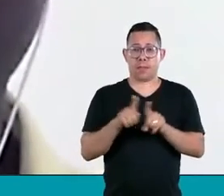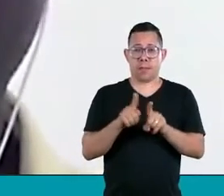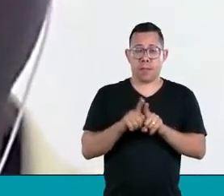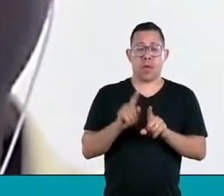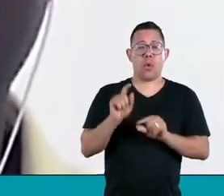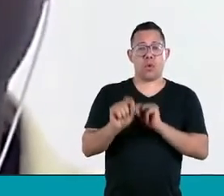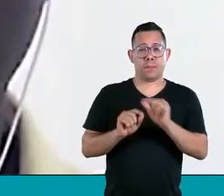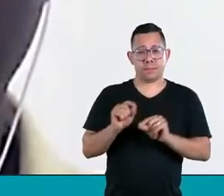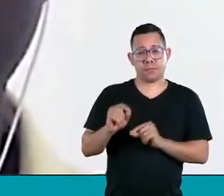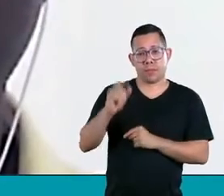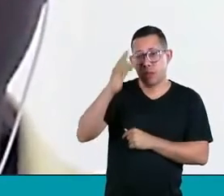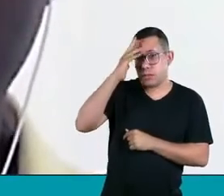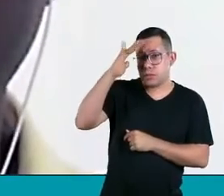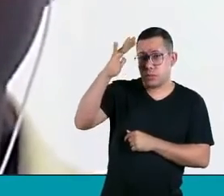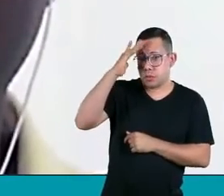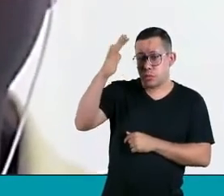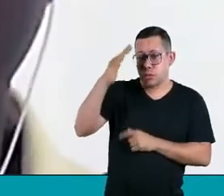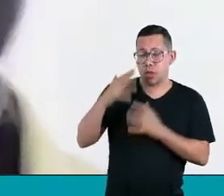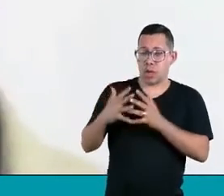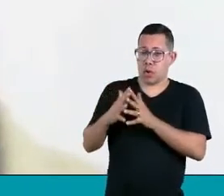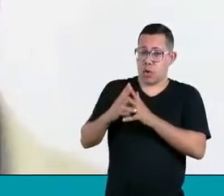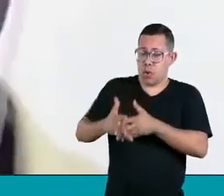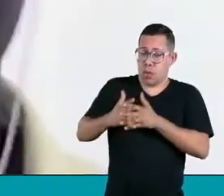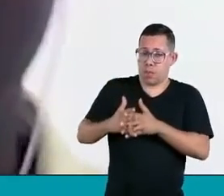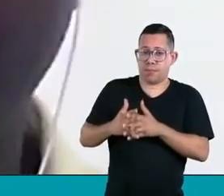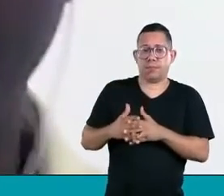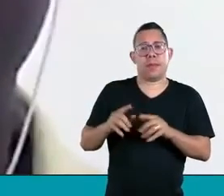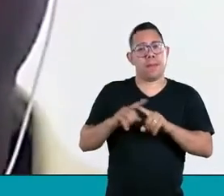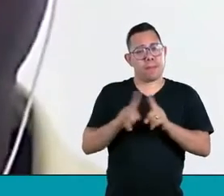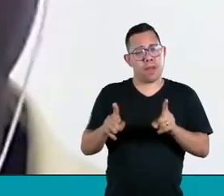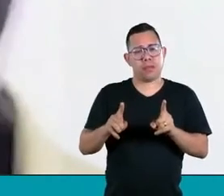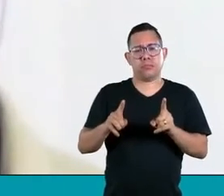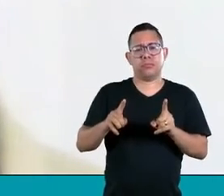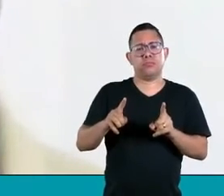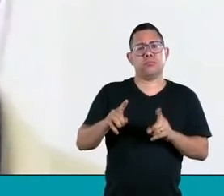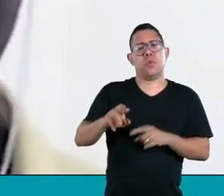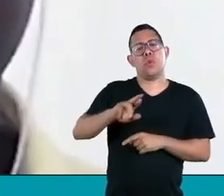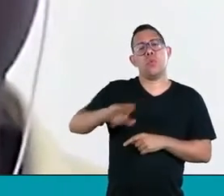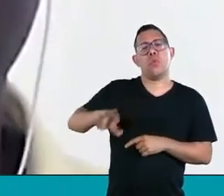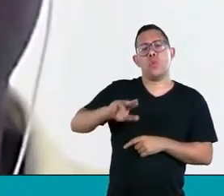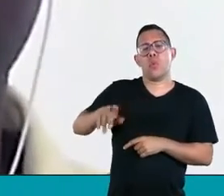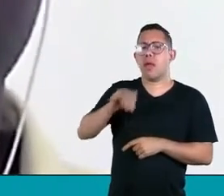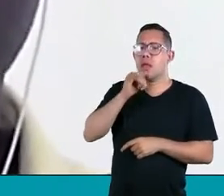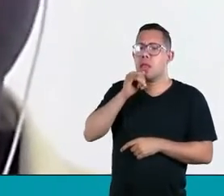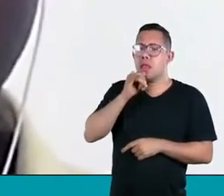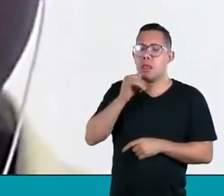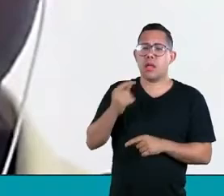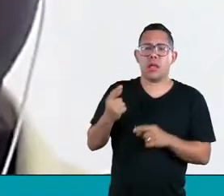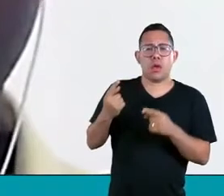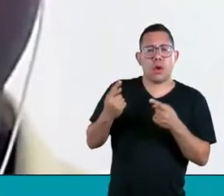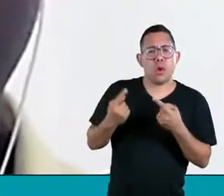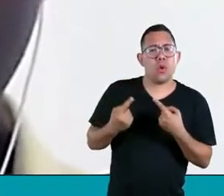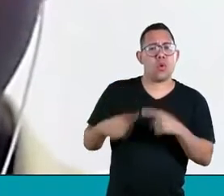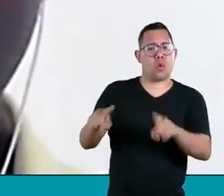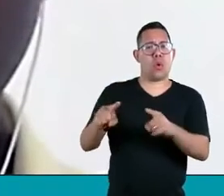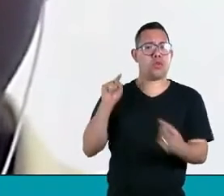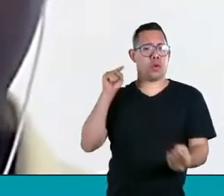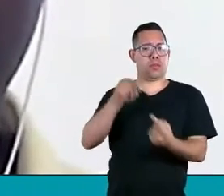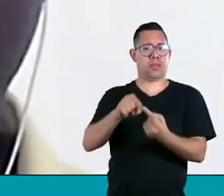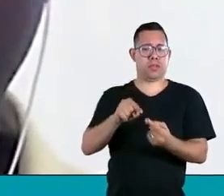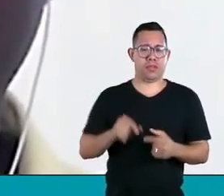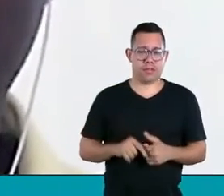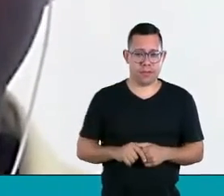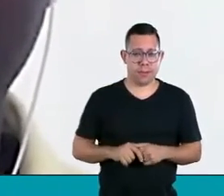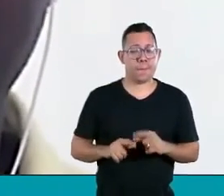a abordagem teórica da complexidade não significa dizer que defendemos conteúdos objetivos aqui